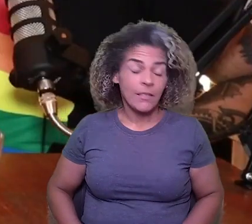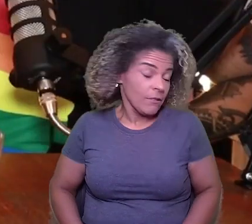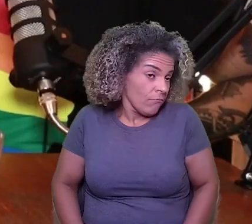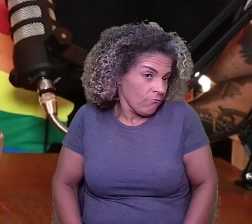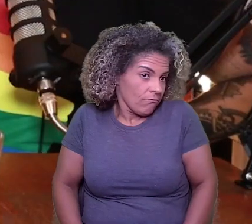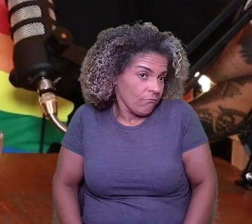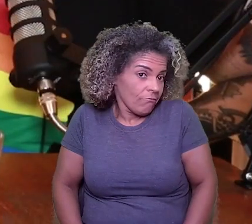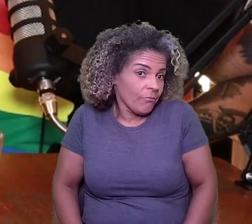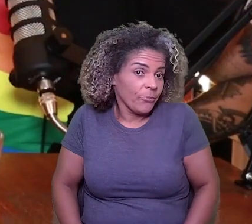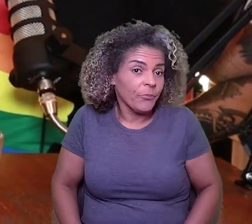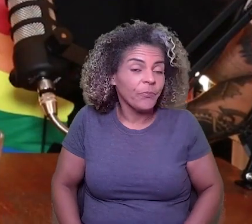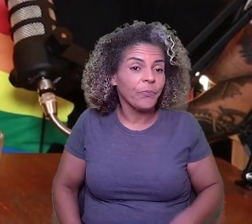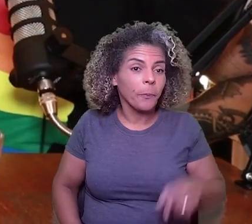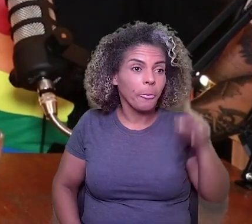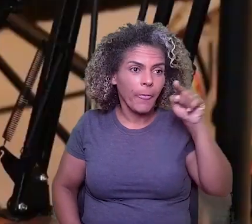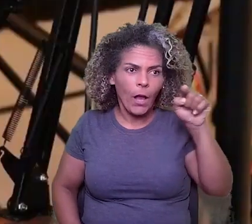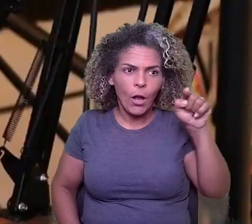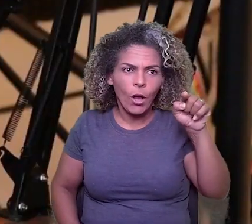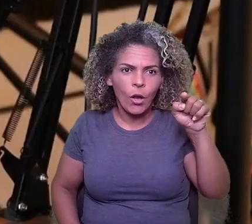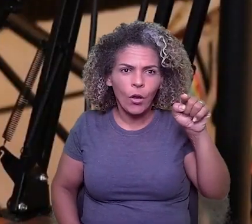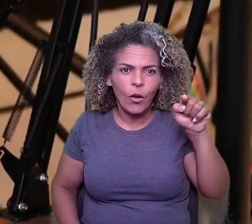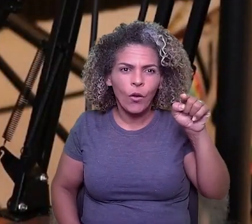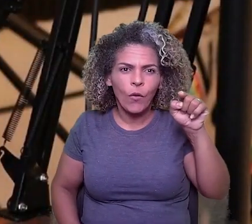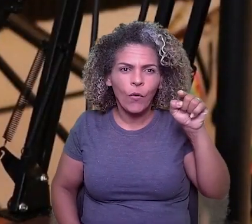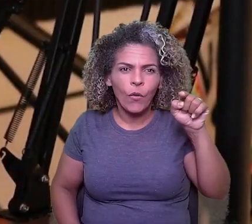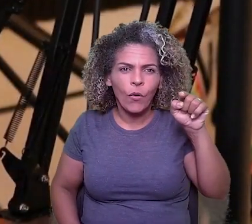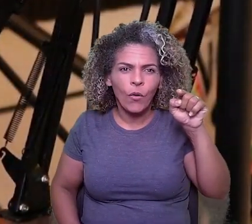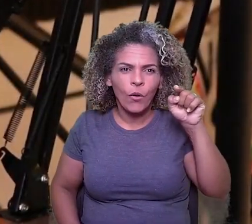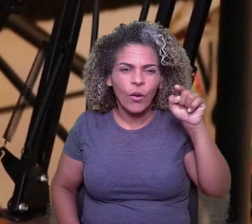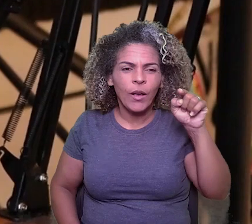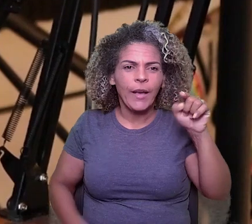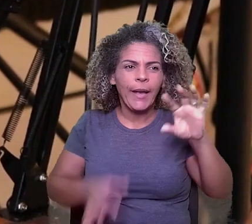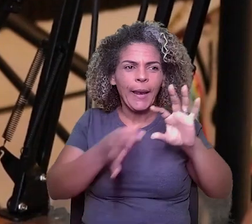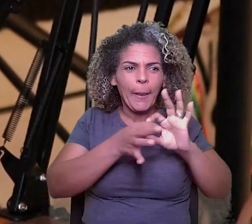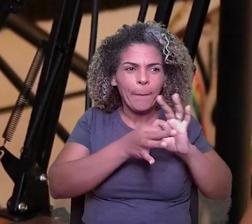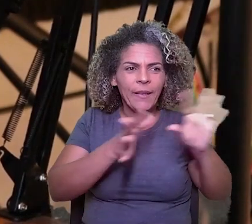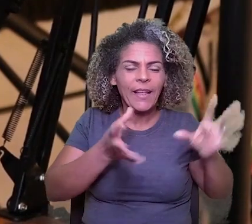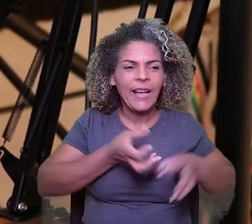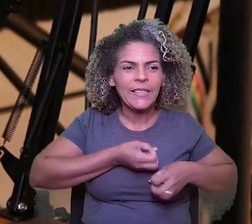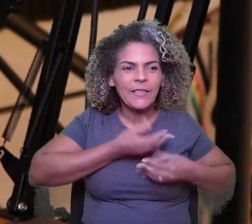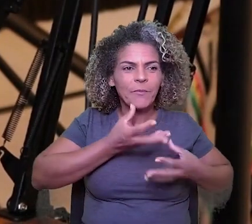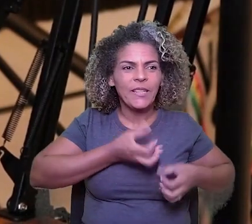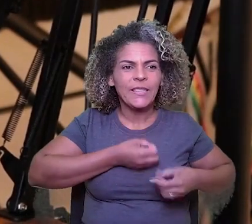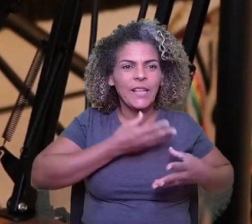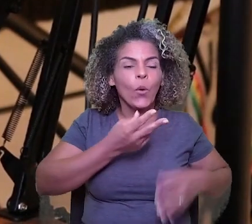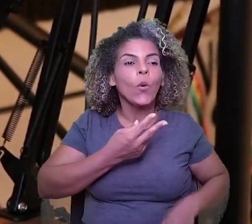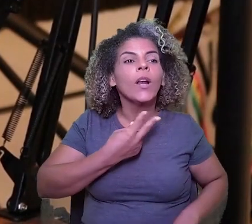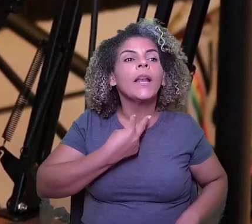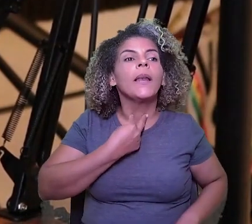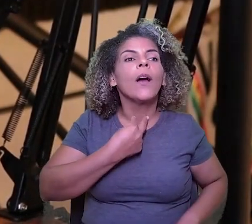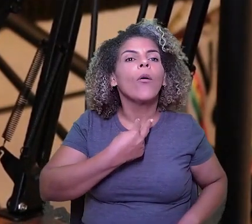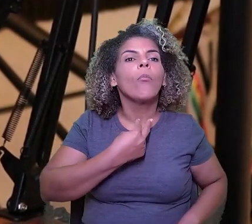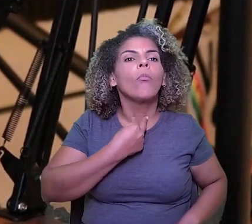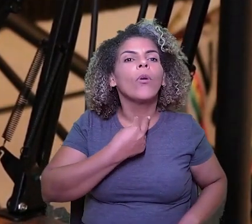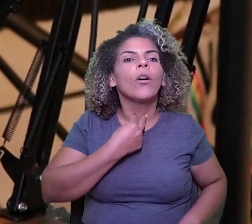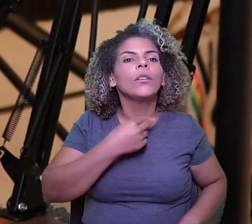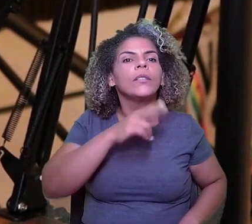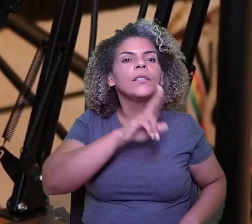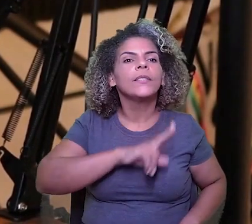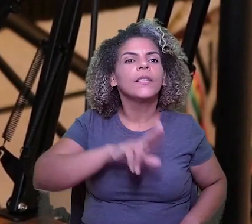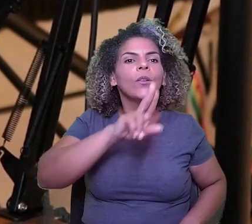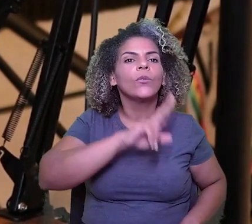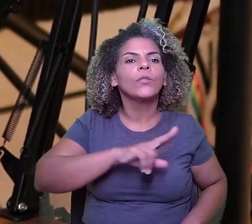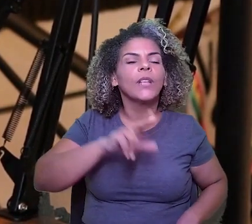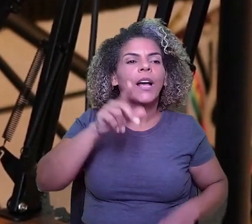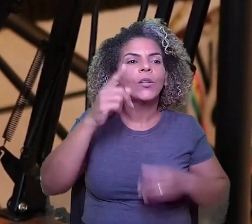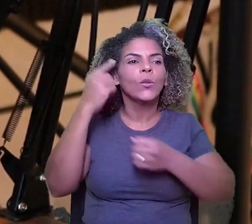escreveu, né? Ele não, só assinou embaixo. Eu lembro disso. Aí eu falei assim, ó, a liberdade de expressão não pode ser